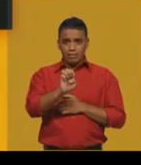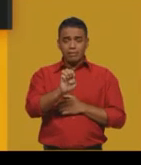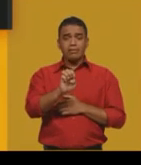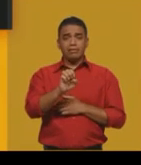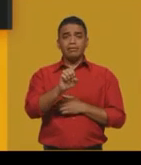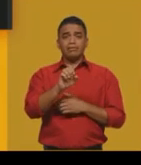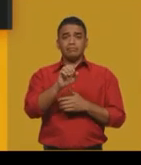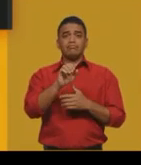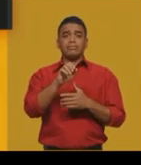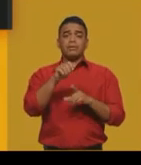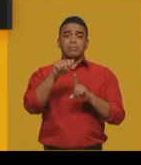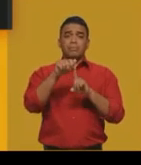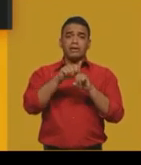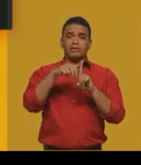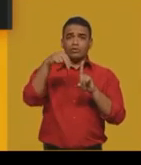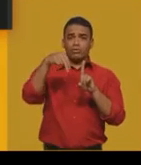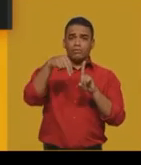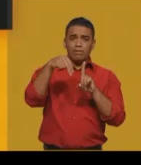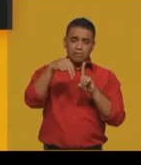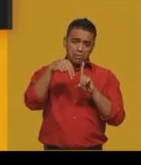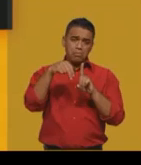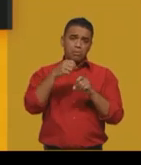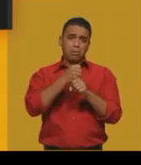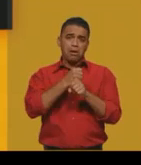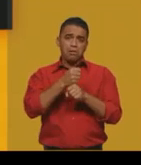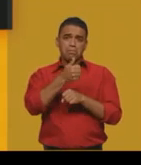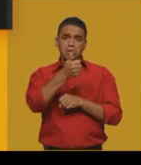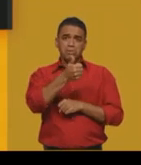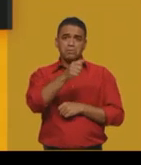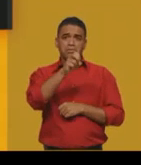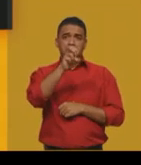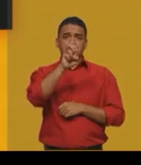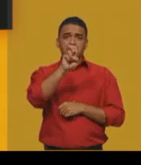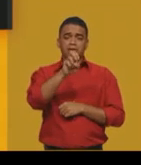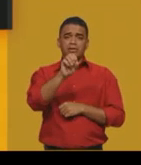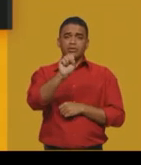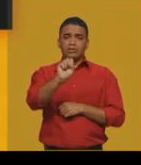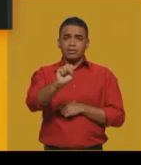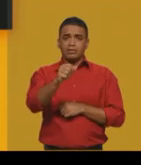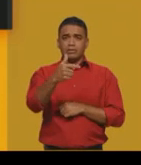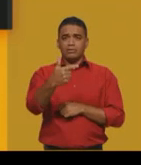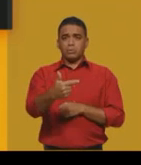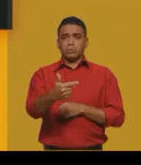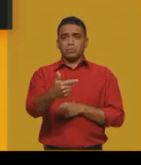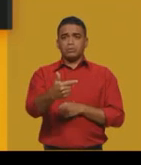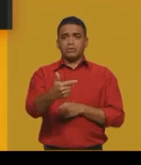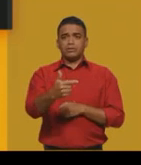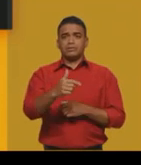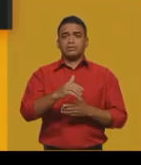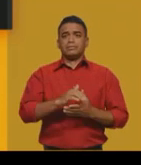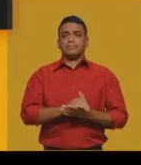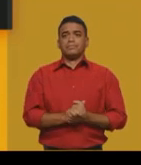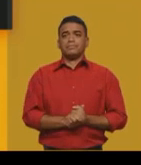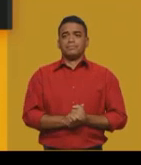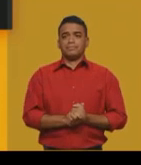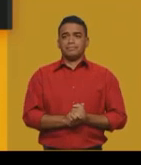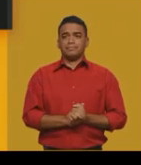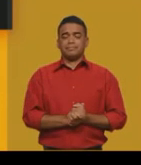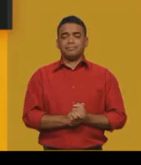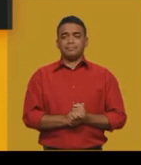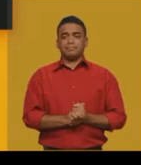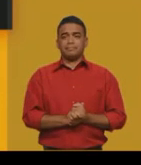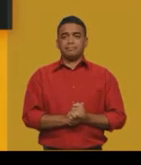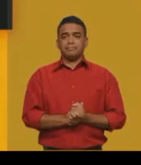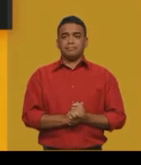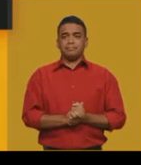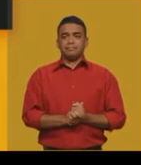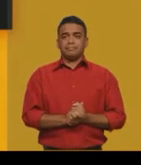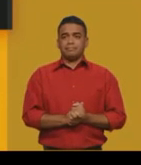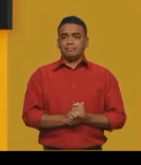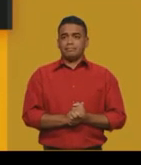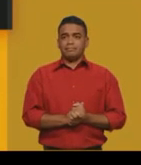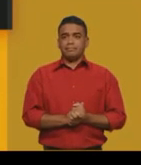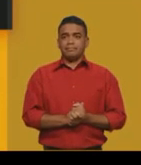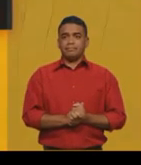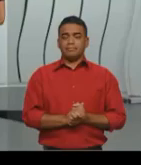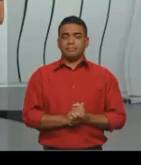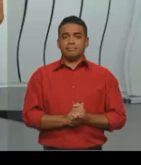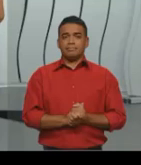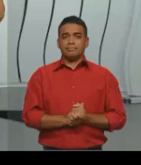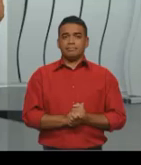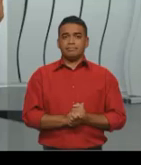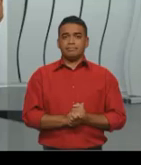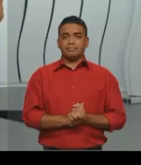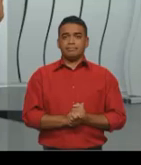1582. Tá? Hathaway was from Shattery, a small village a mile west of